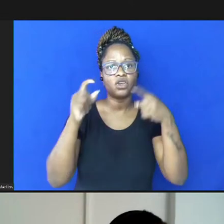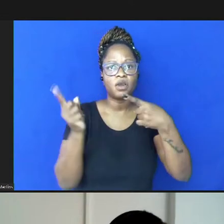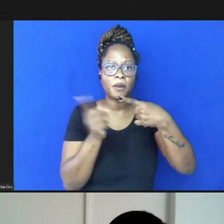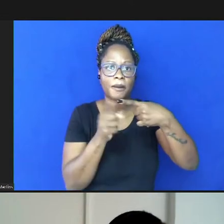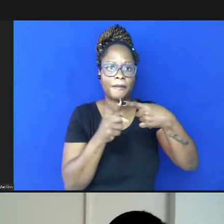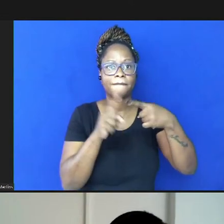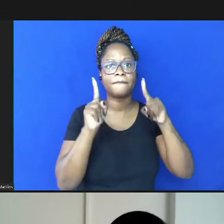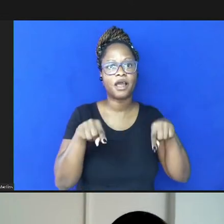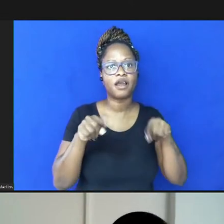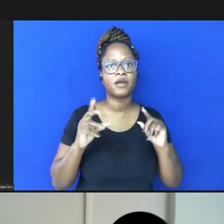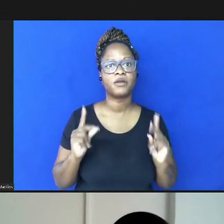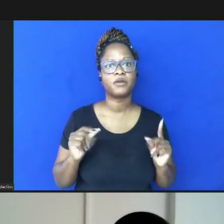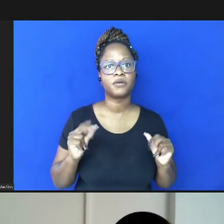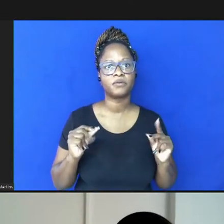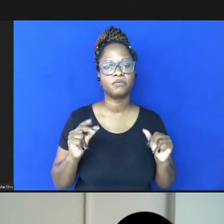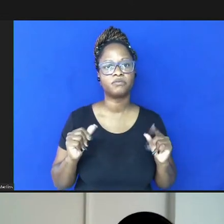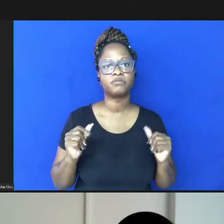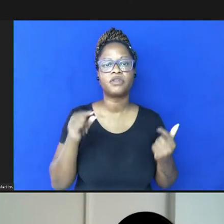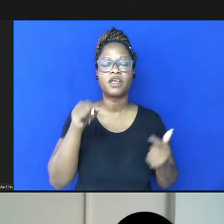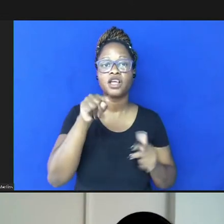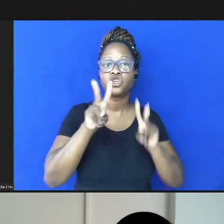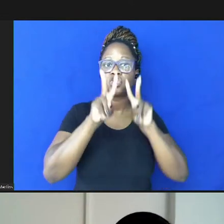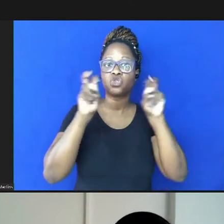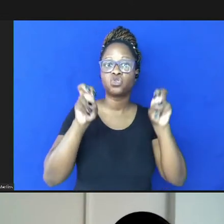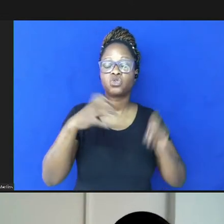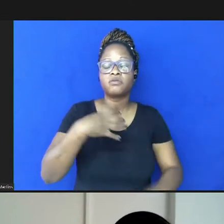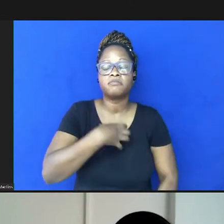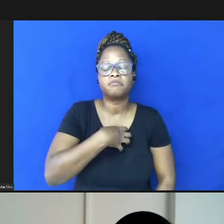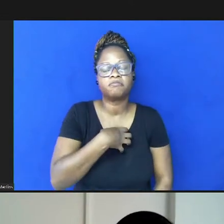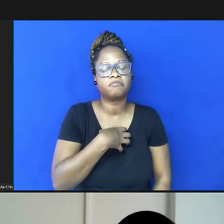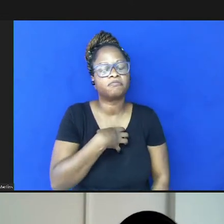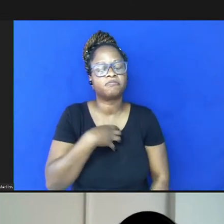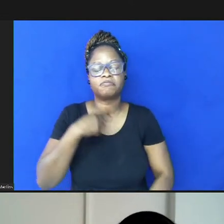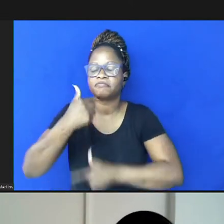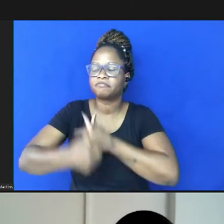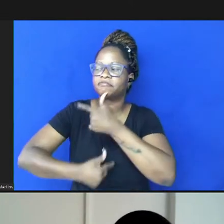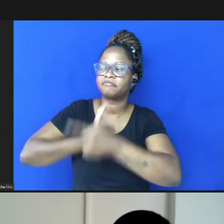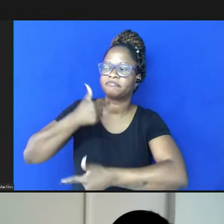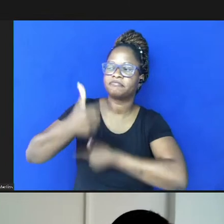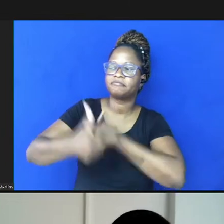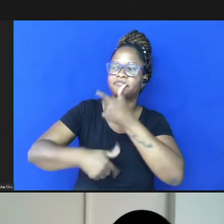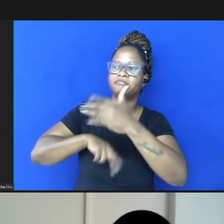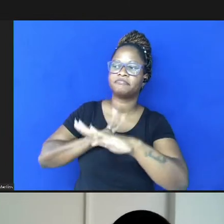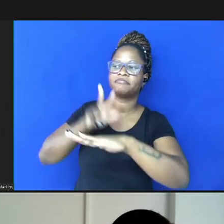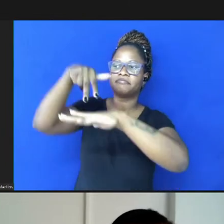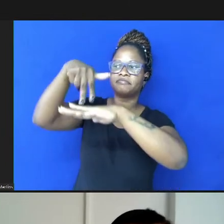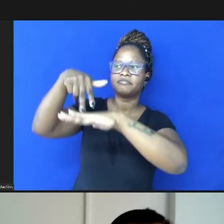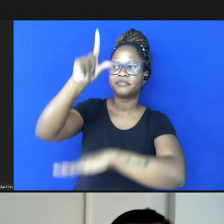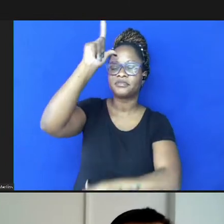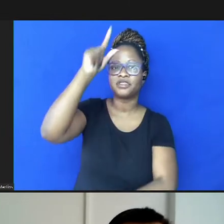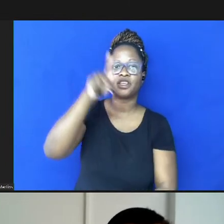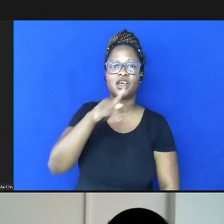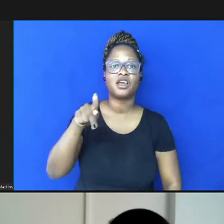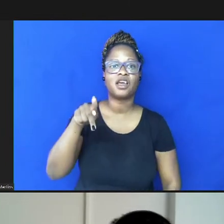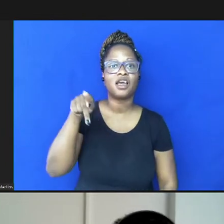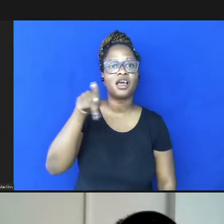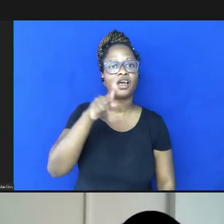assim, essa questão do sentimento do trabalho na Alemanha, a doutora Mônica falou um pouco sobre isso, da